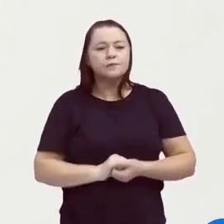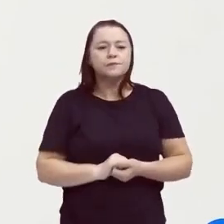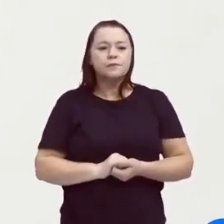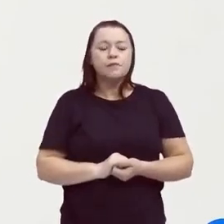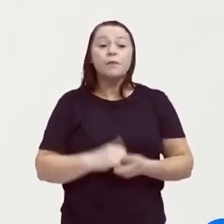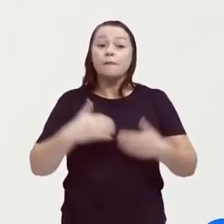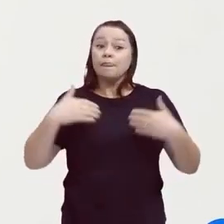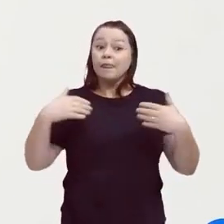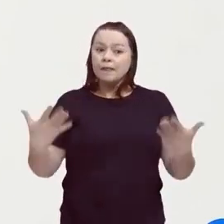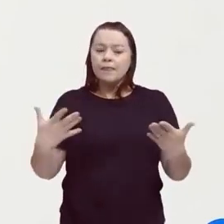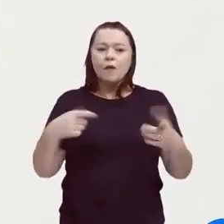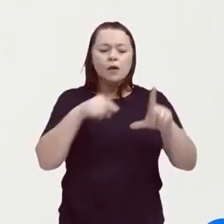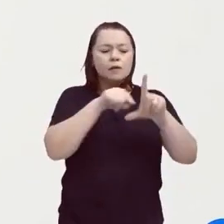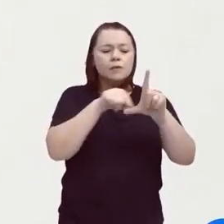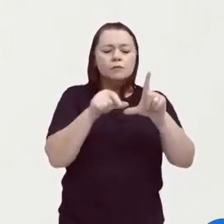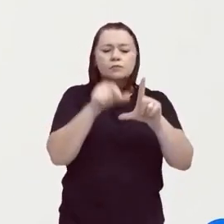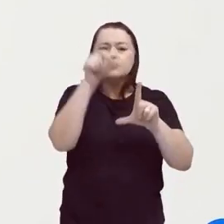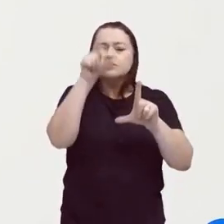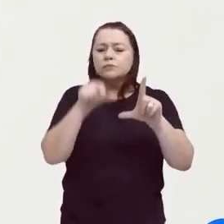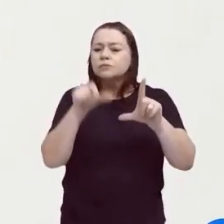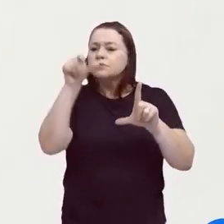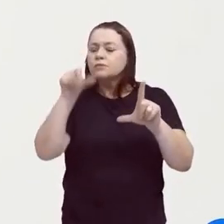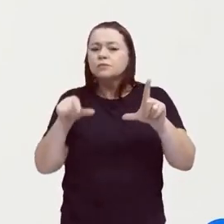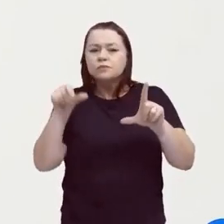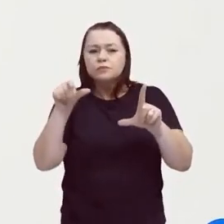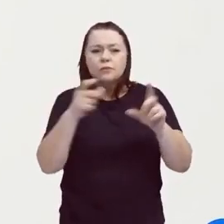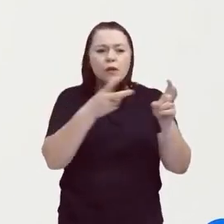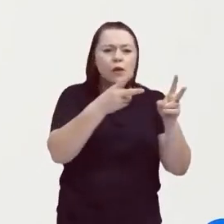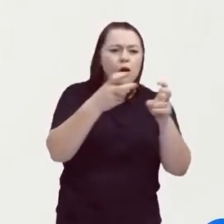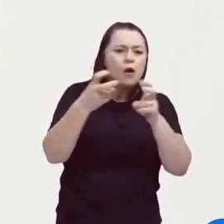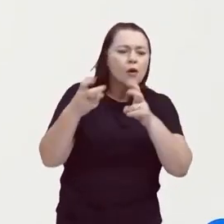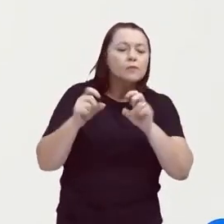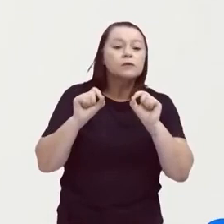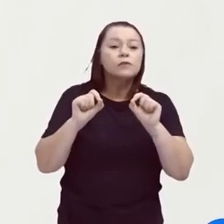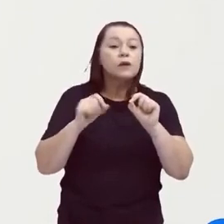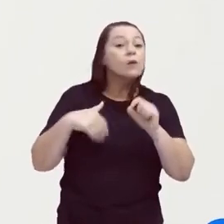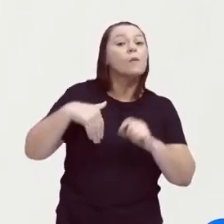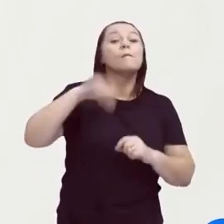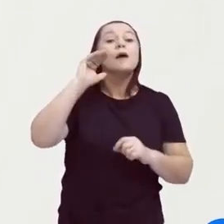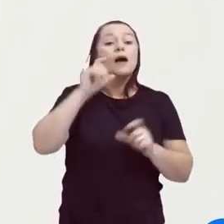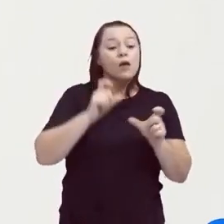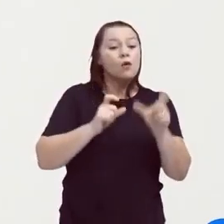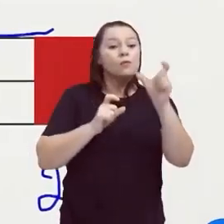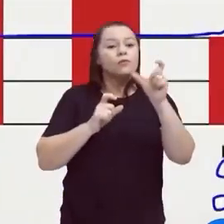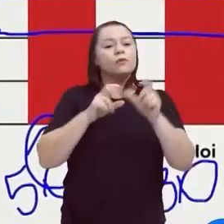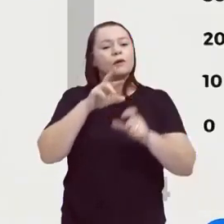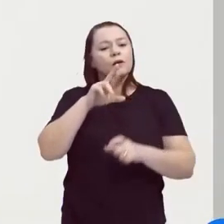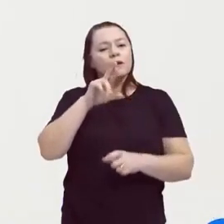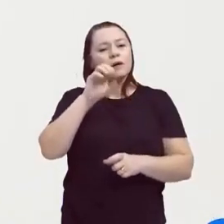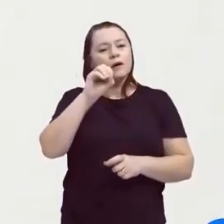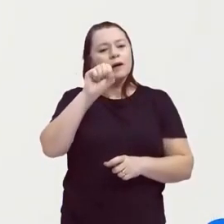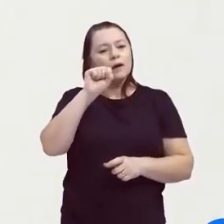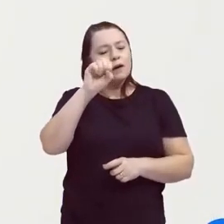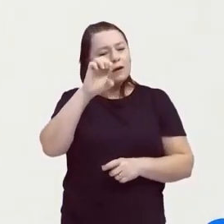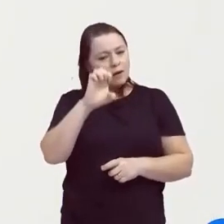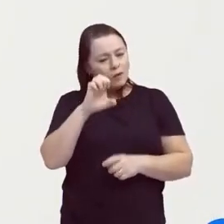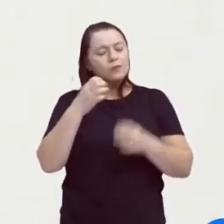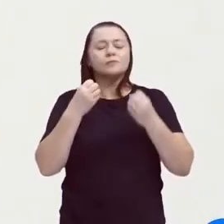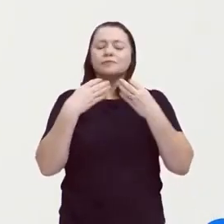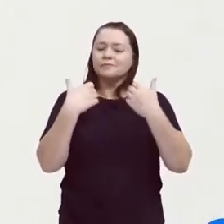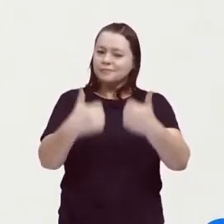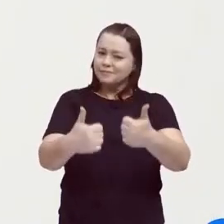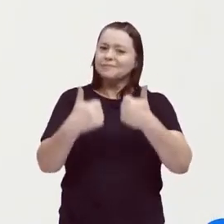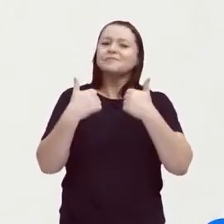Então, pelo gráfico, podemos observar o seguinte. Quem foi que teve o maior número de votos? Foi a Rose. Muito bem.